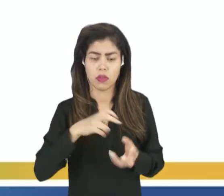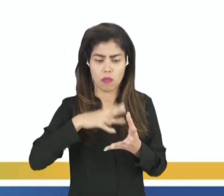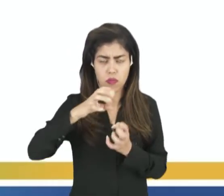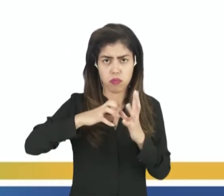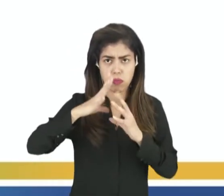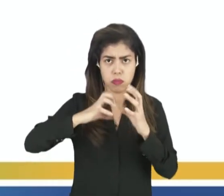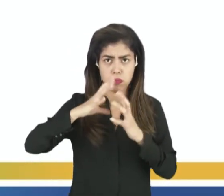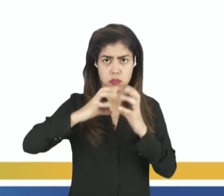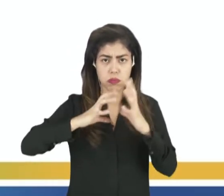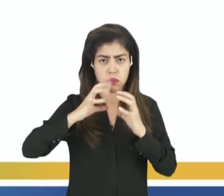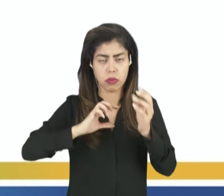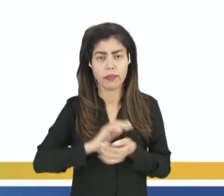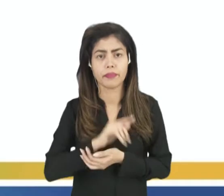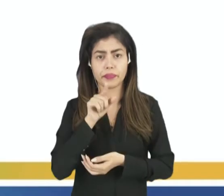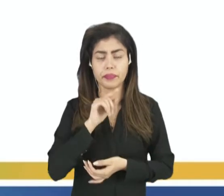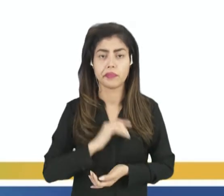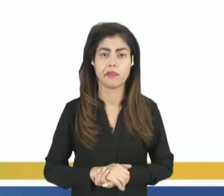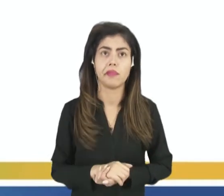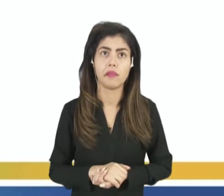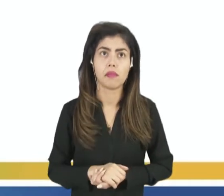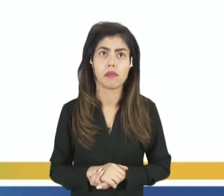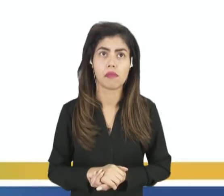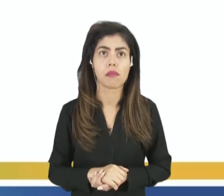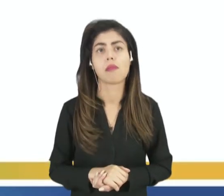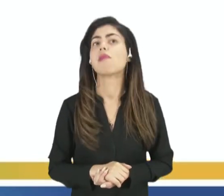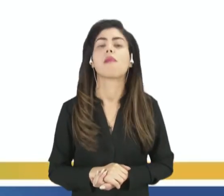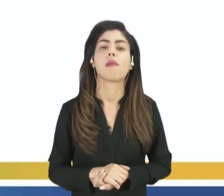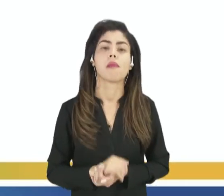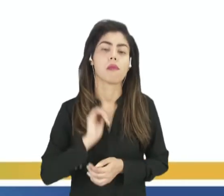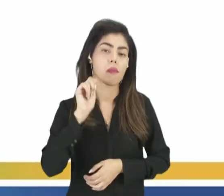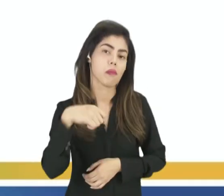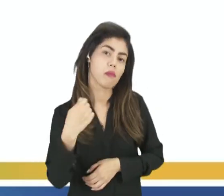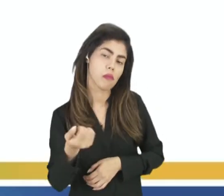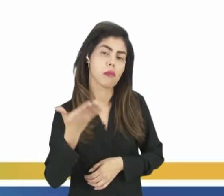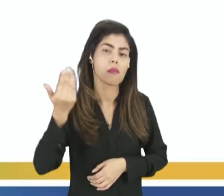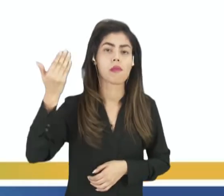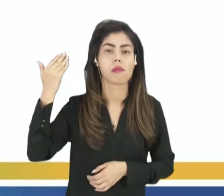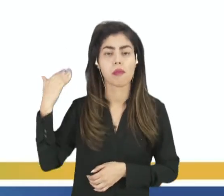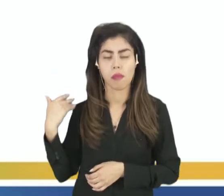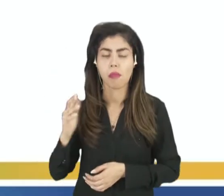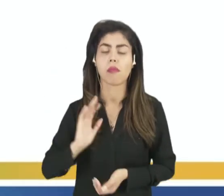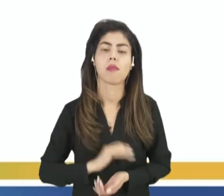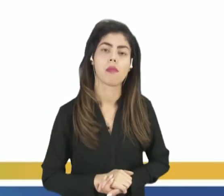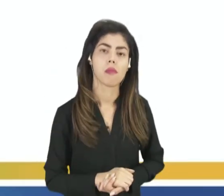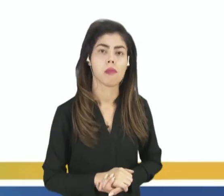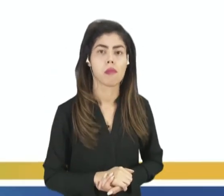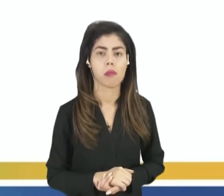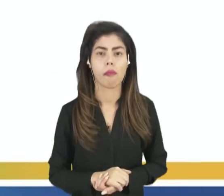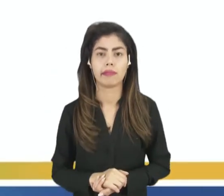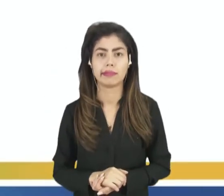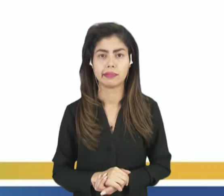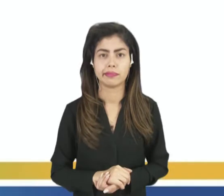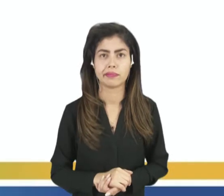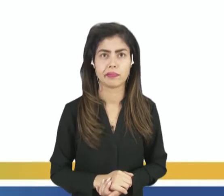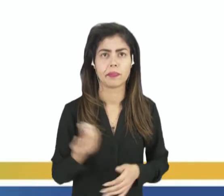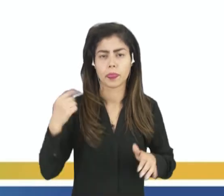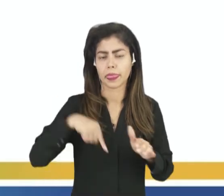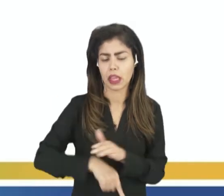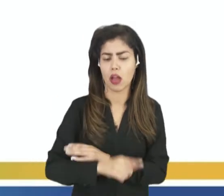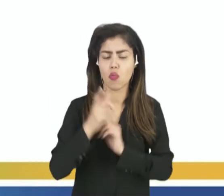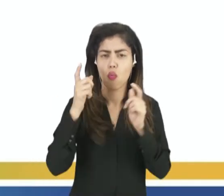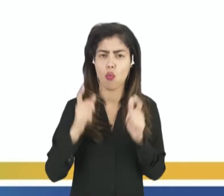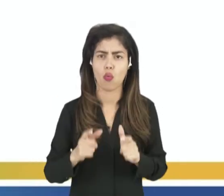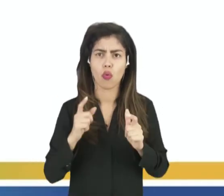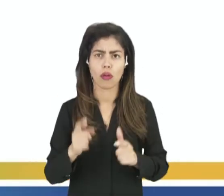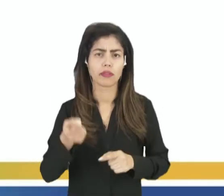numa posição de briga, de violência, e a mãe ali. É um simbolismo muito antigo, né? Mas que denota essa raiz de onde